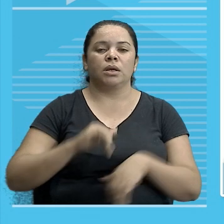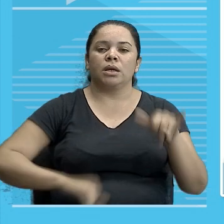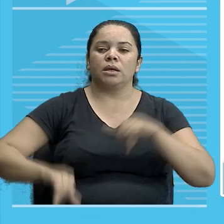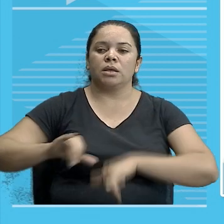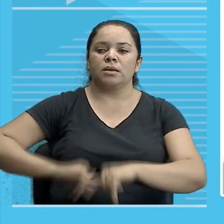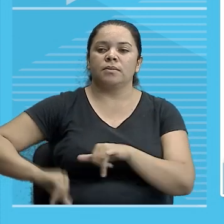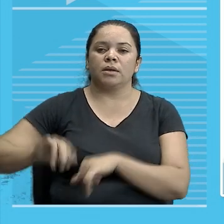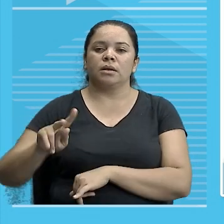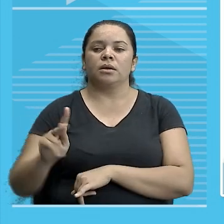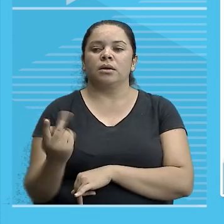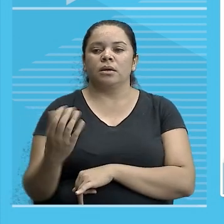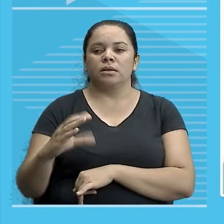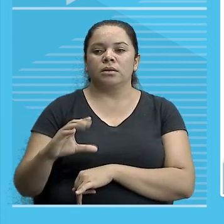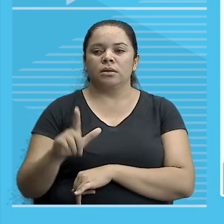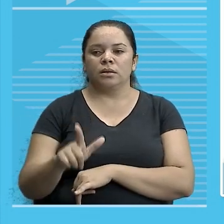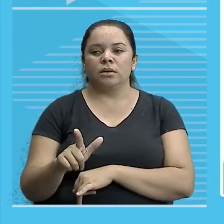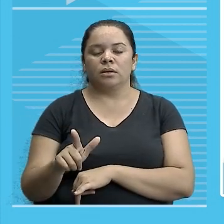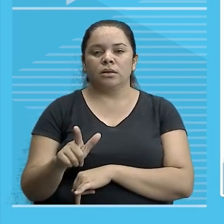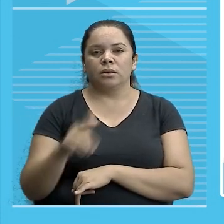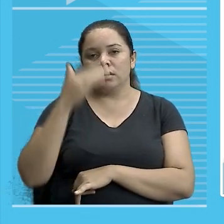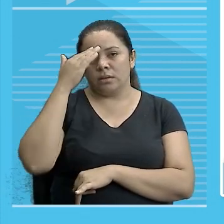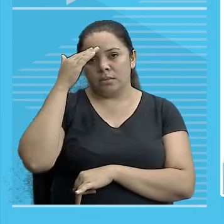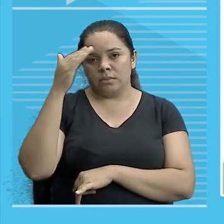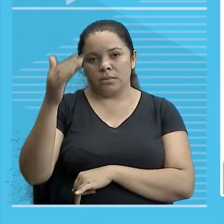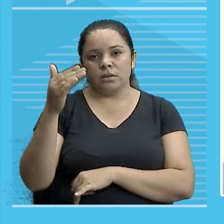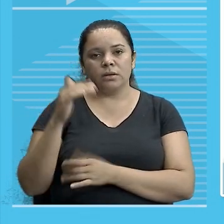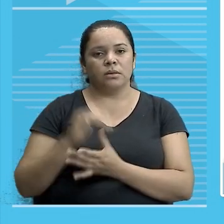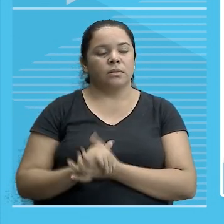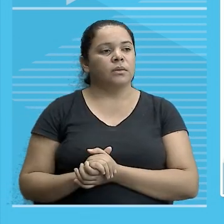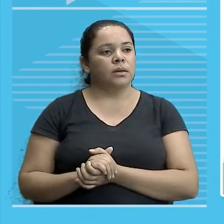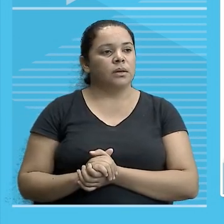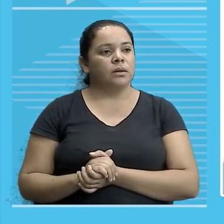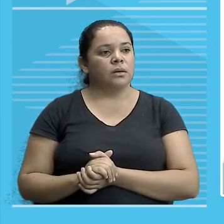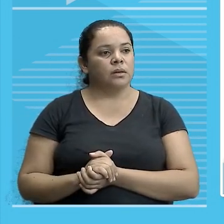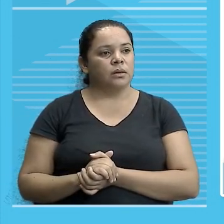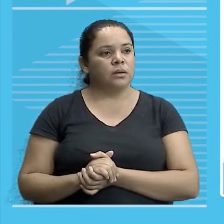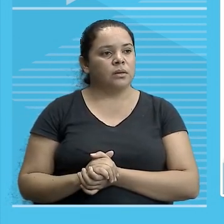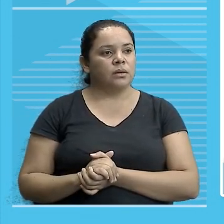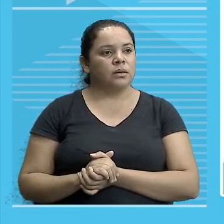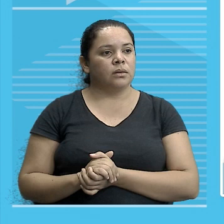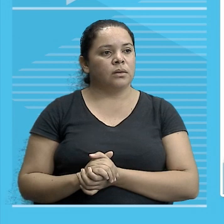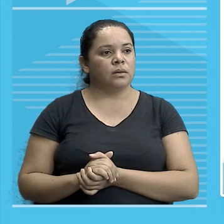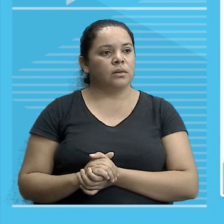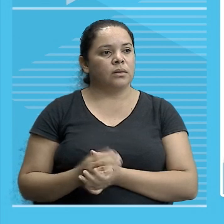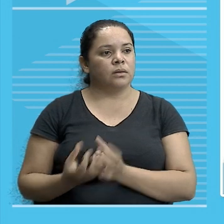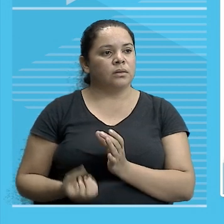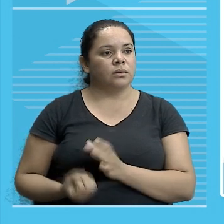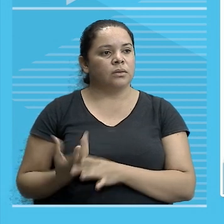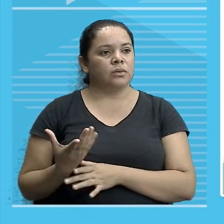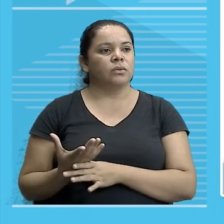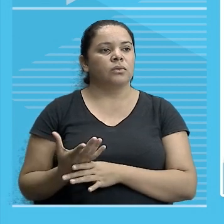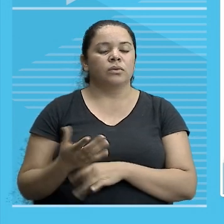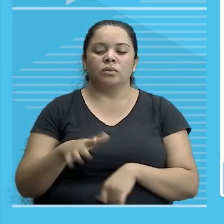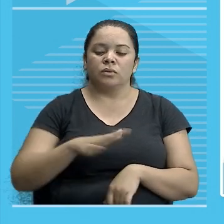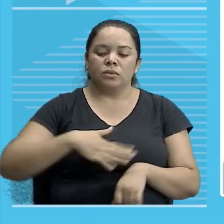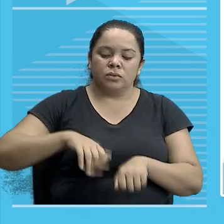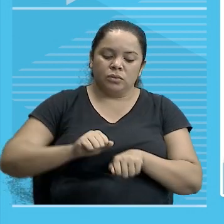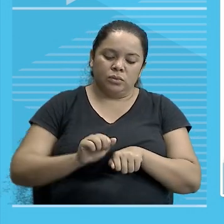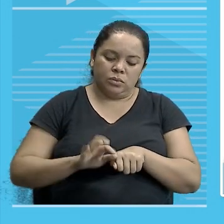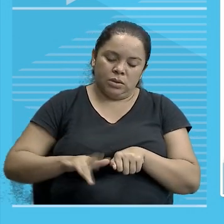principal componente do suco gástrico, tornando, portanto, o ambiente o quê?